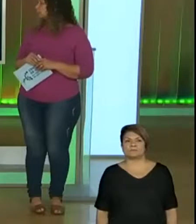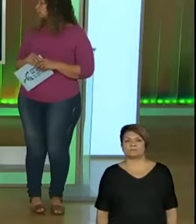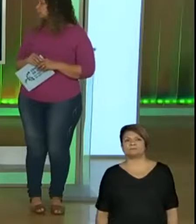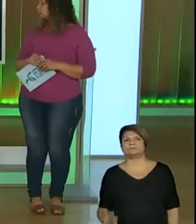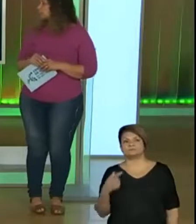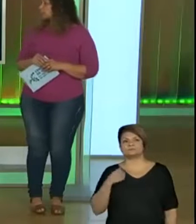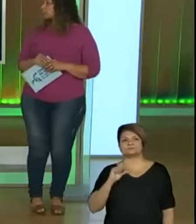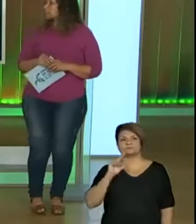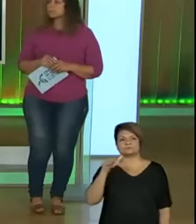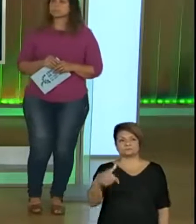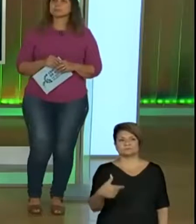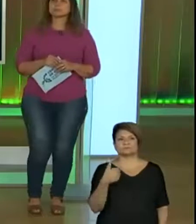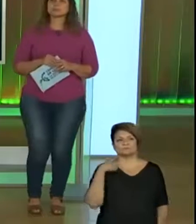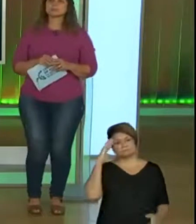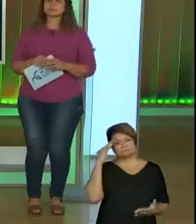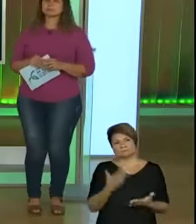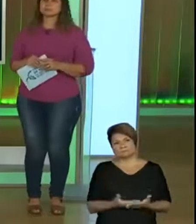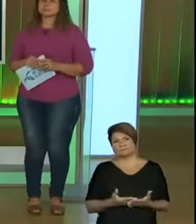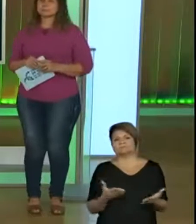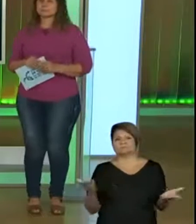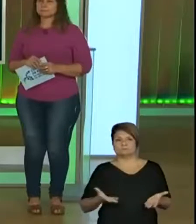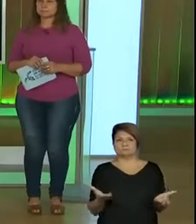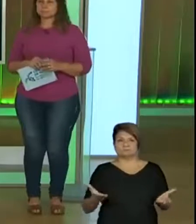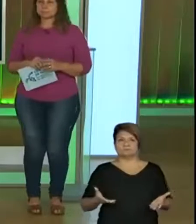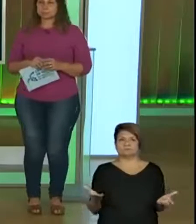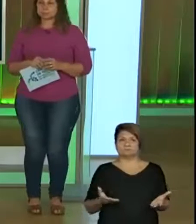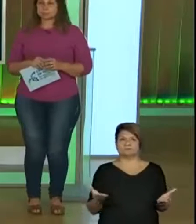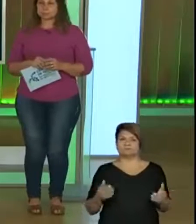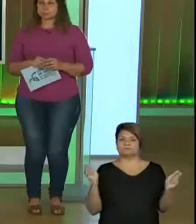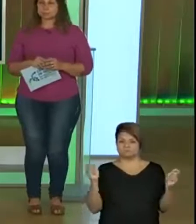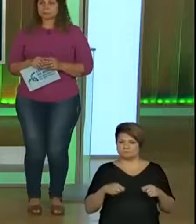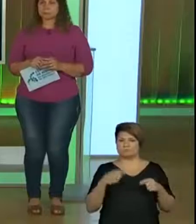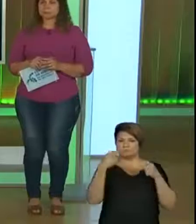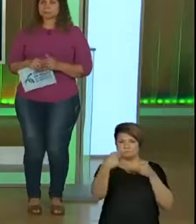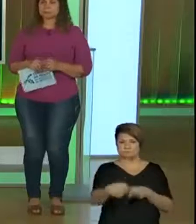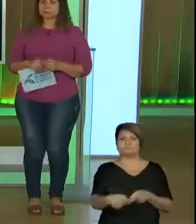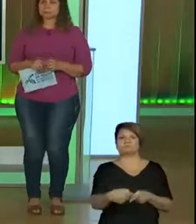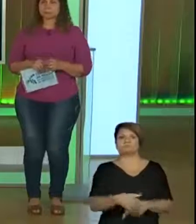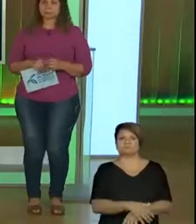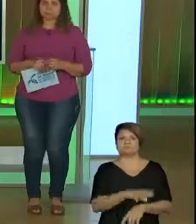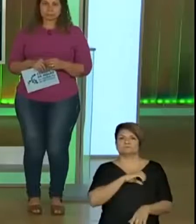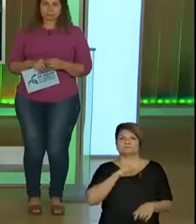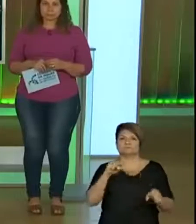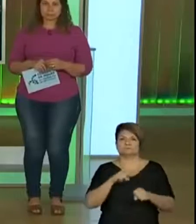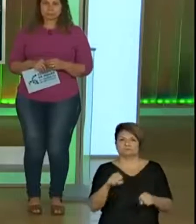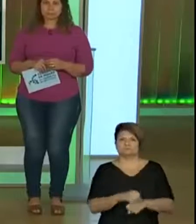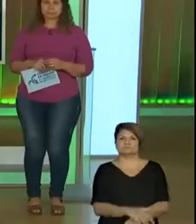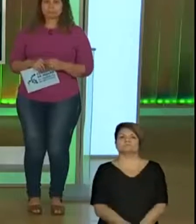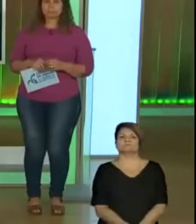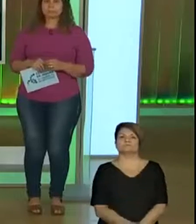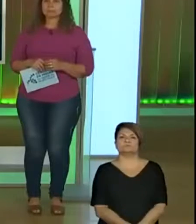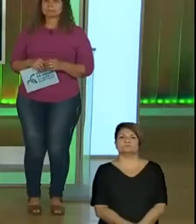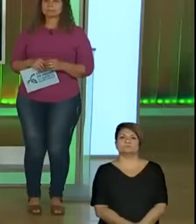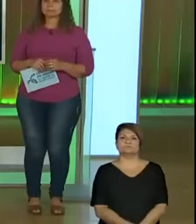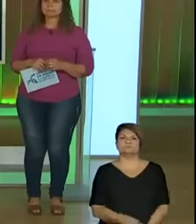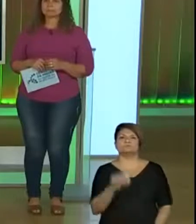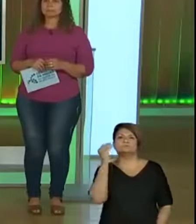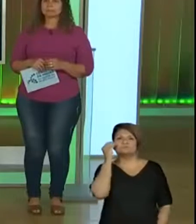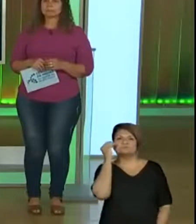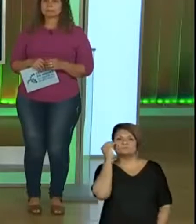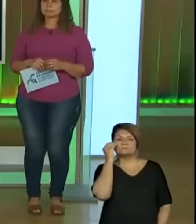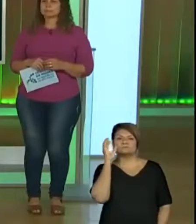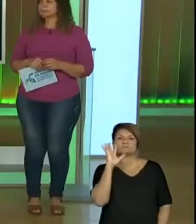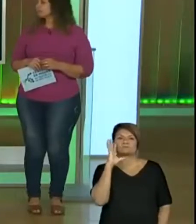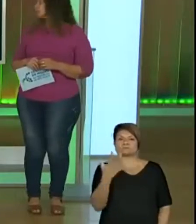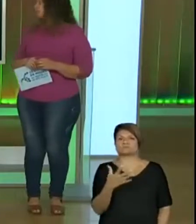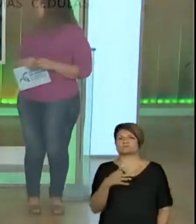próxima, uhum, porque eu acredito que agora a gente precisa pôr aquele desafio que eles adoram, que é para tentar resolver essa daqui,